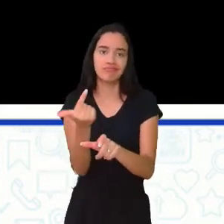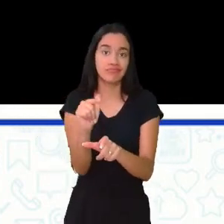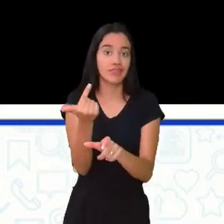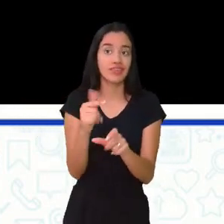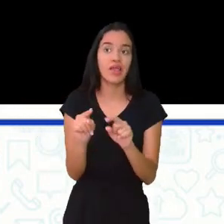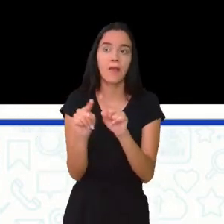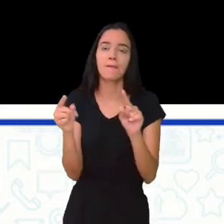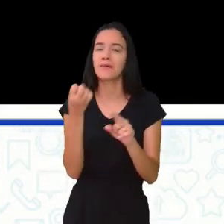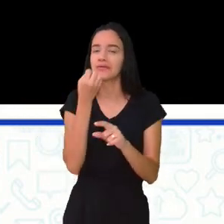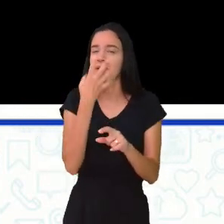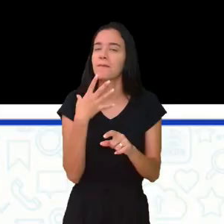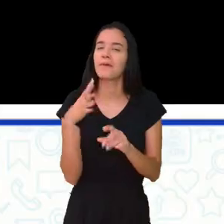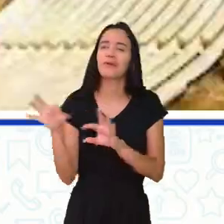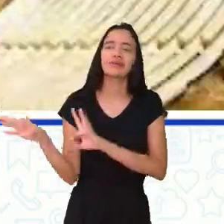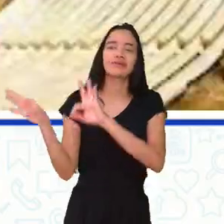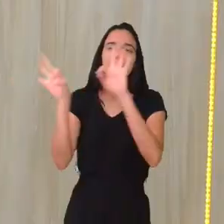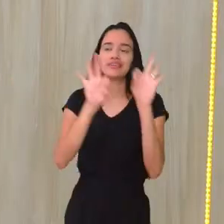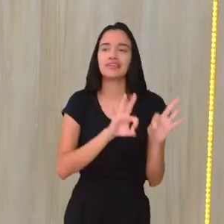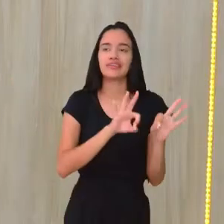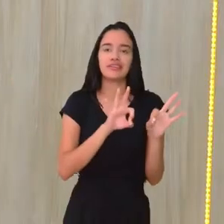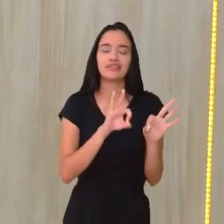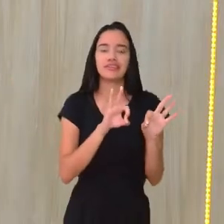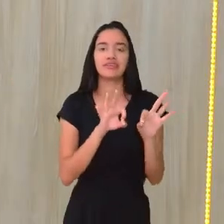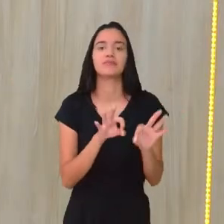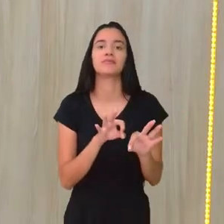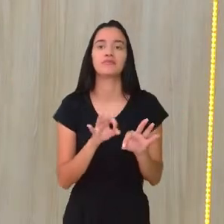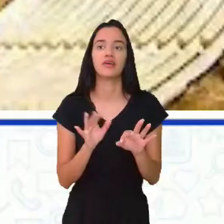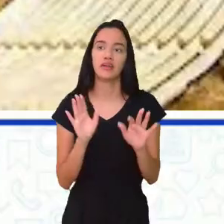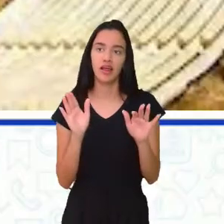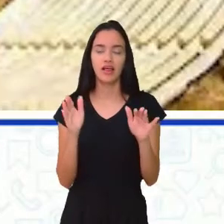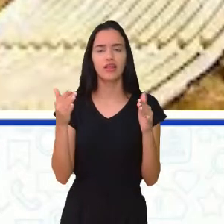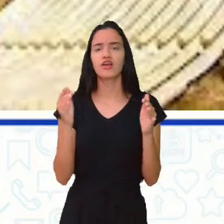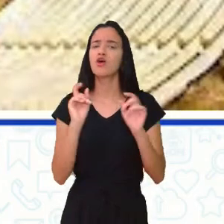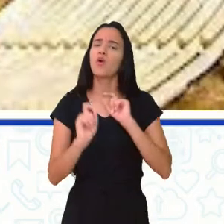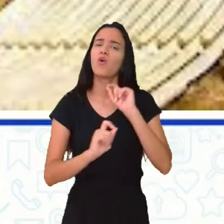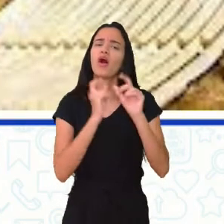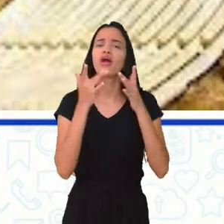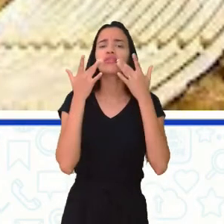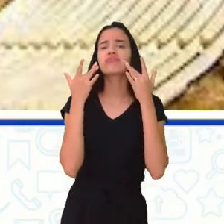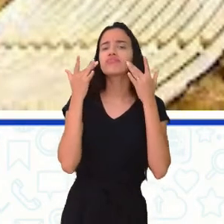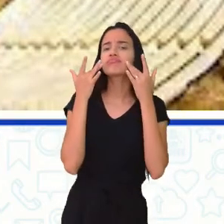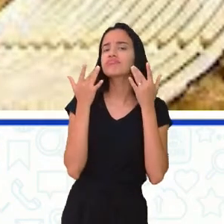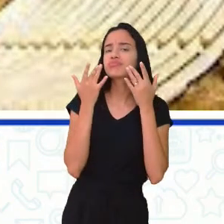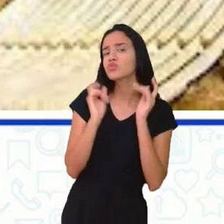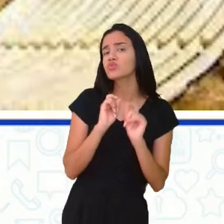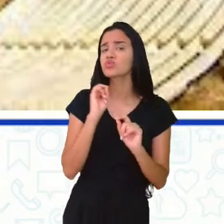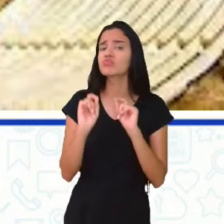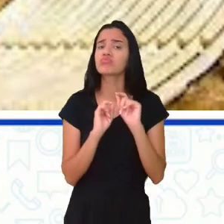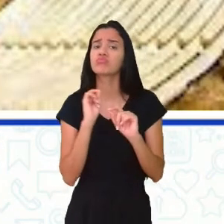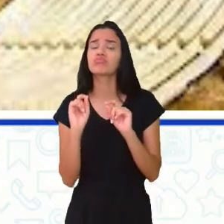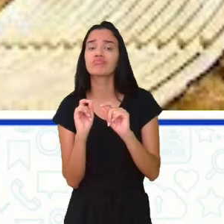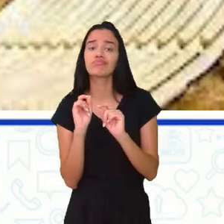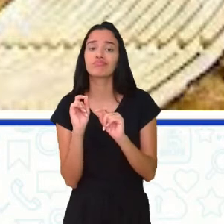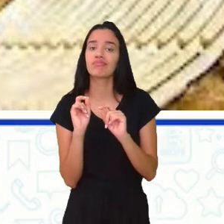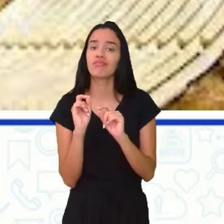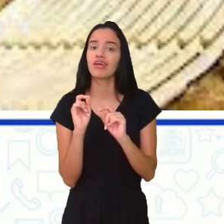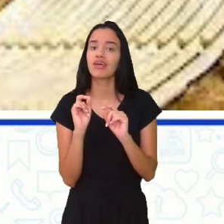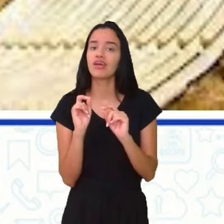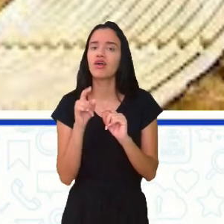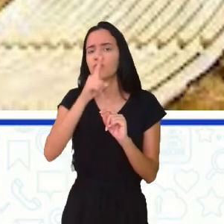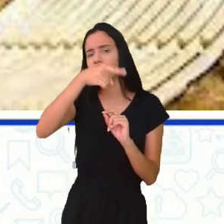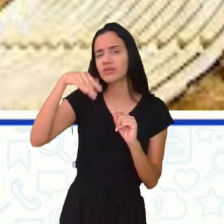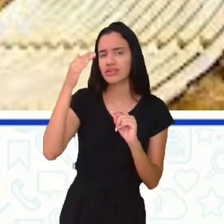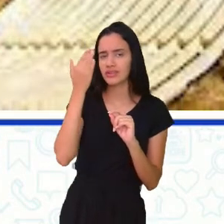Mas é muito bom assistir uma peça teatral. Então, o que é peça teatral? E aí, minha gente,